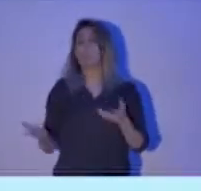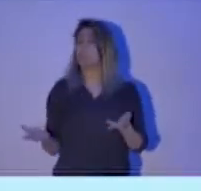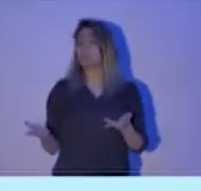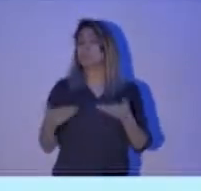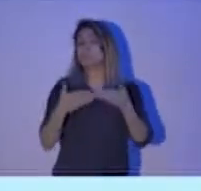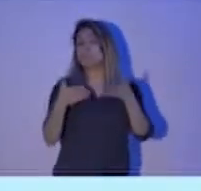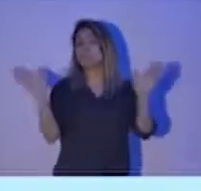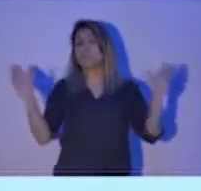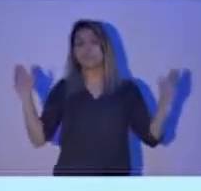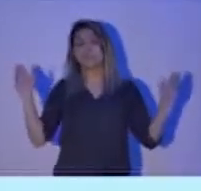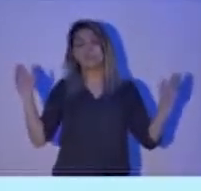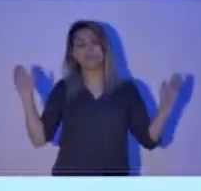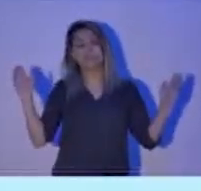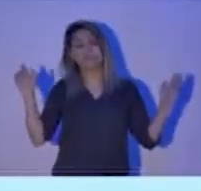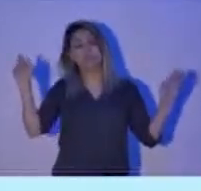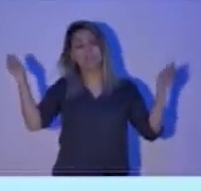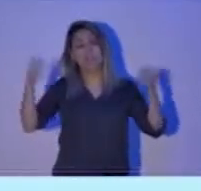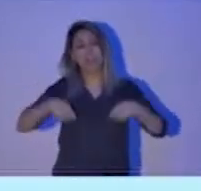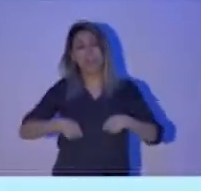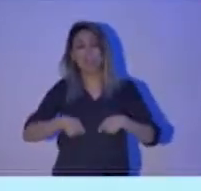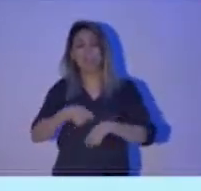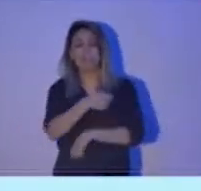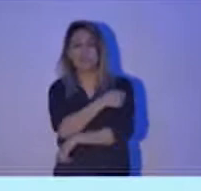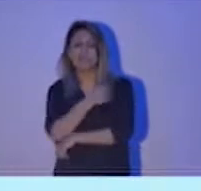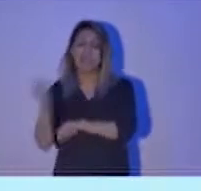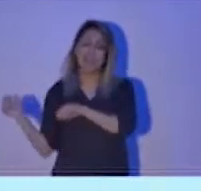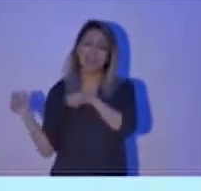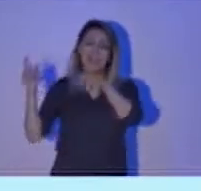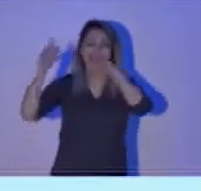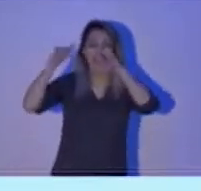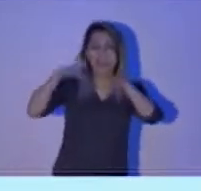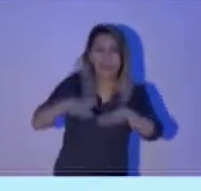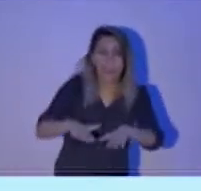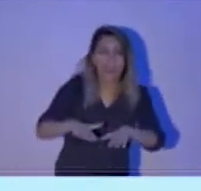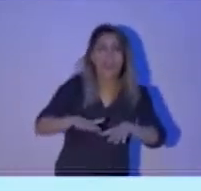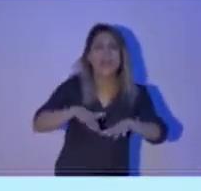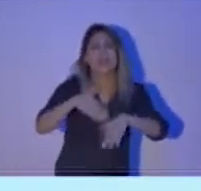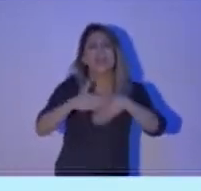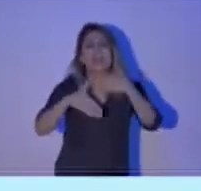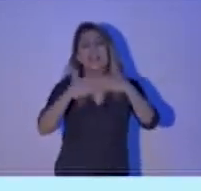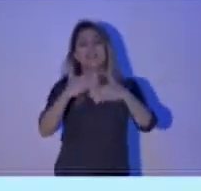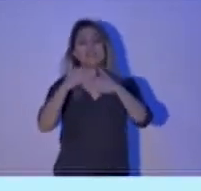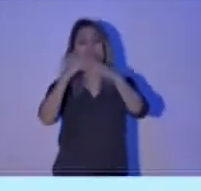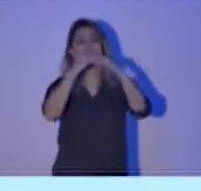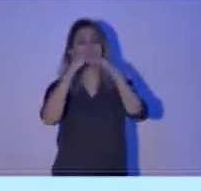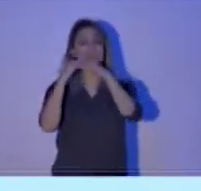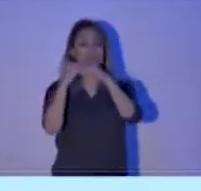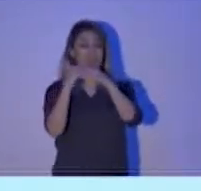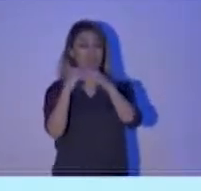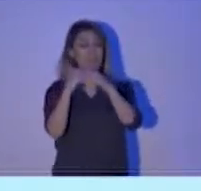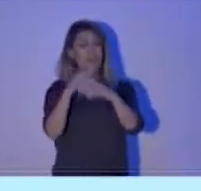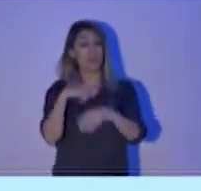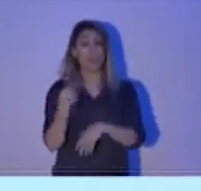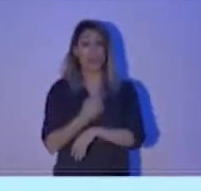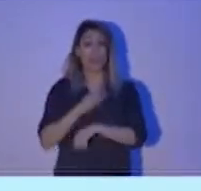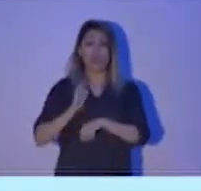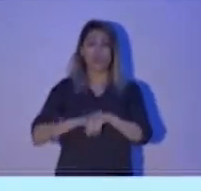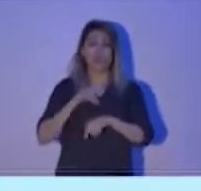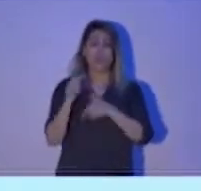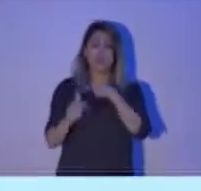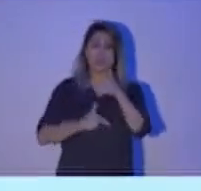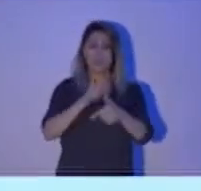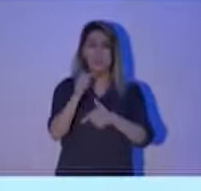Então, todos nós que aqui estamos temos um dever muito grande de trabalhar incansavelmente para que isso aconteça. E esse regime de